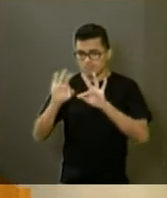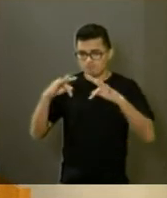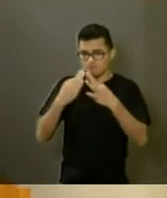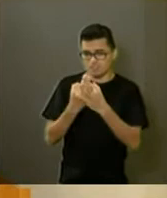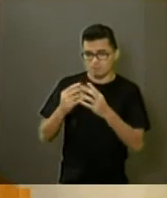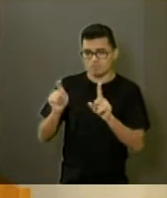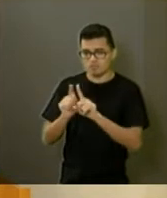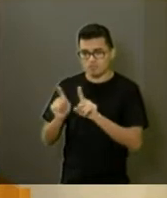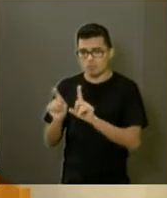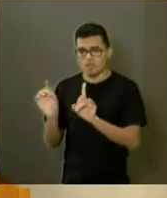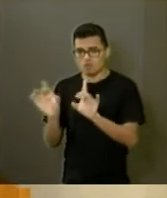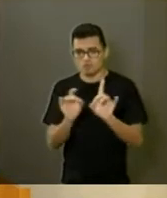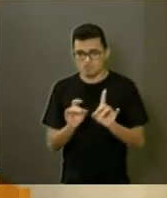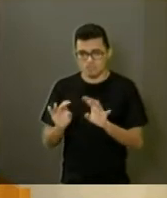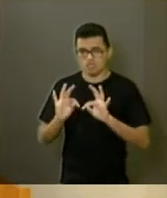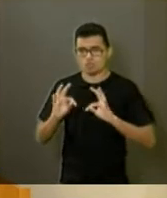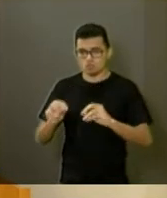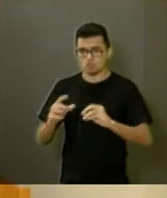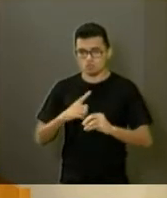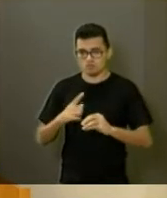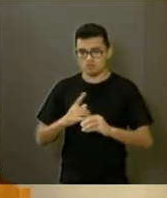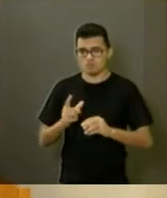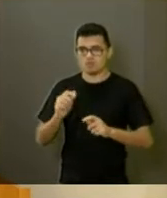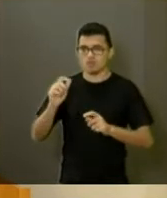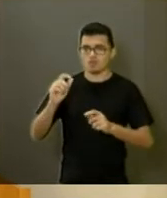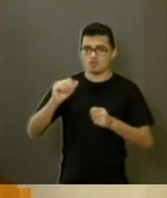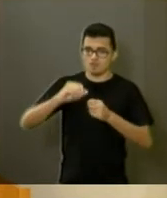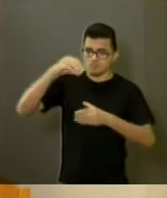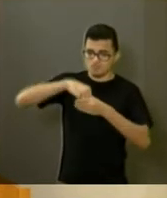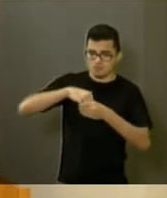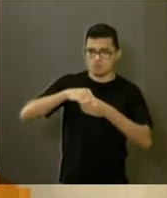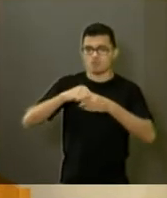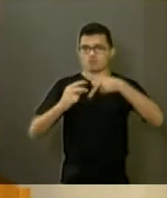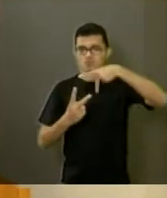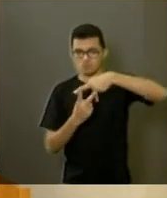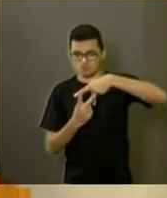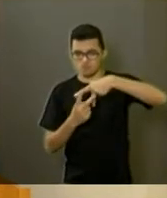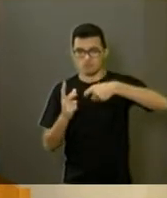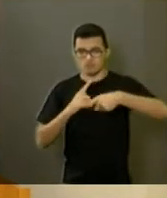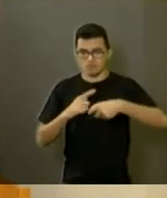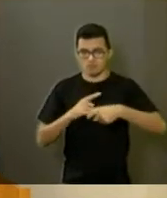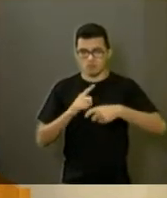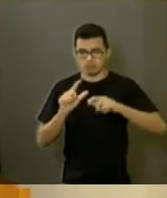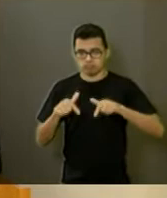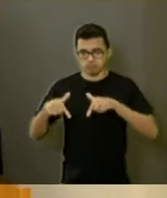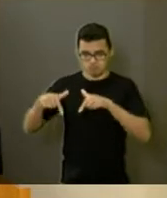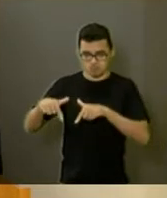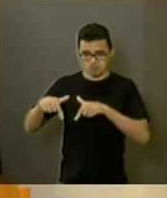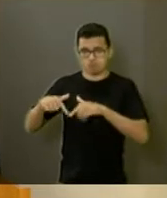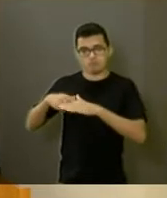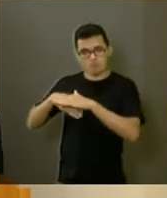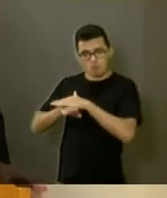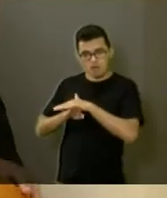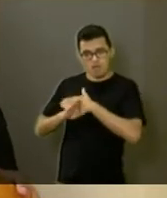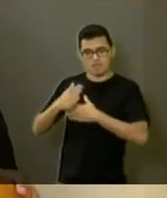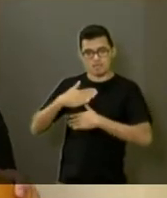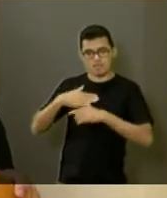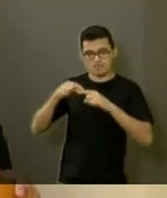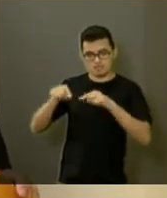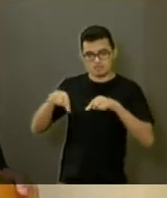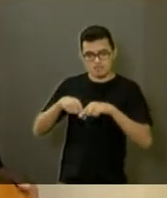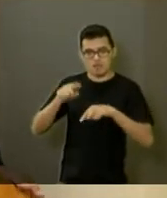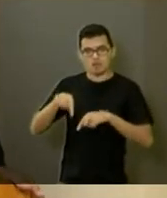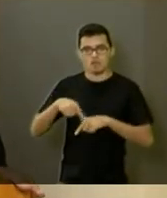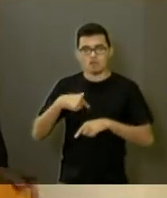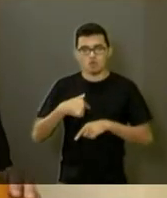que você desenvolveu na maçonaria. Esse título, ele estava guardadinho lá no meu gabinete. E o Rodrigo me procurou e falou,